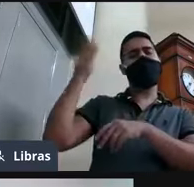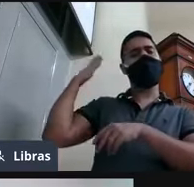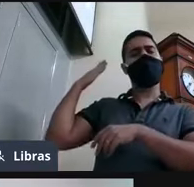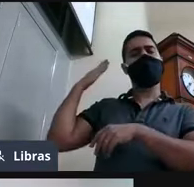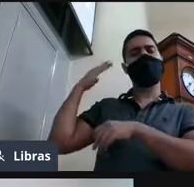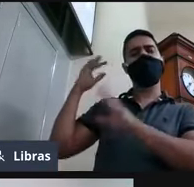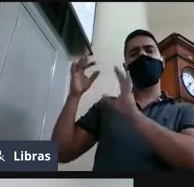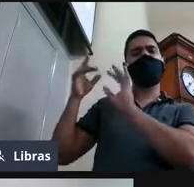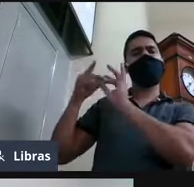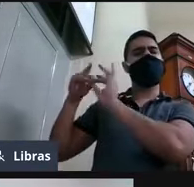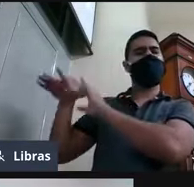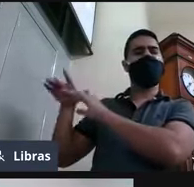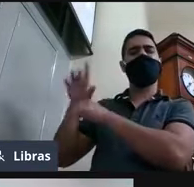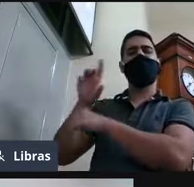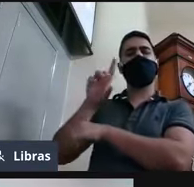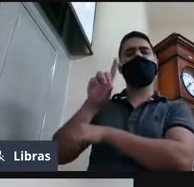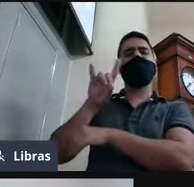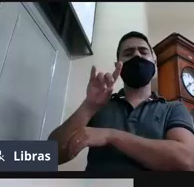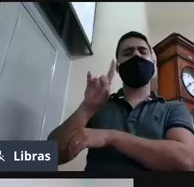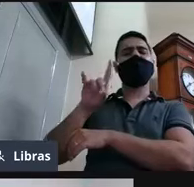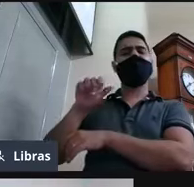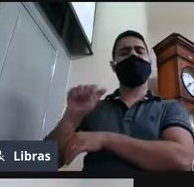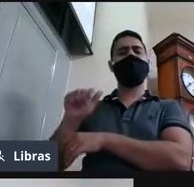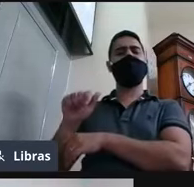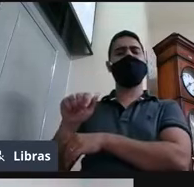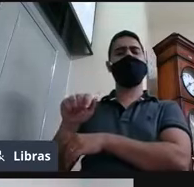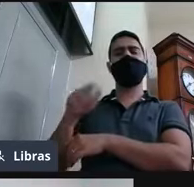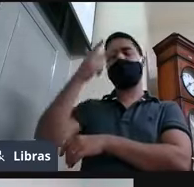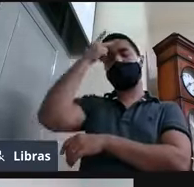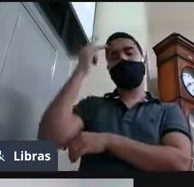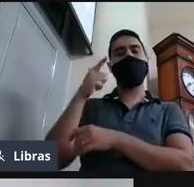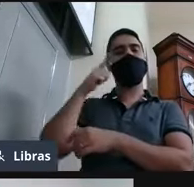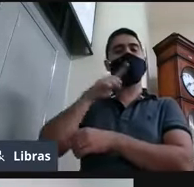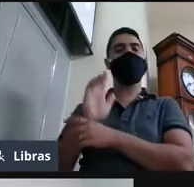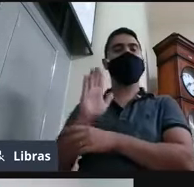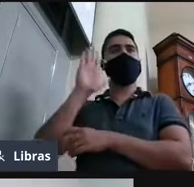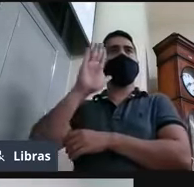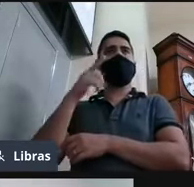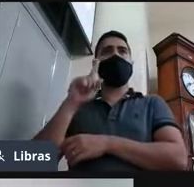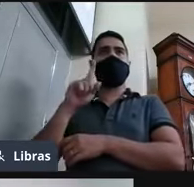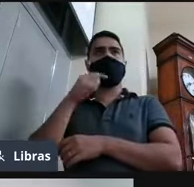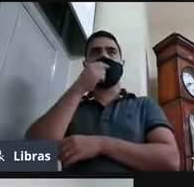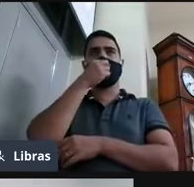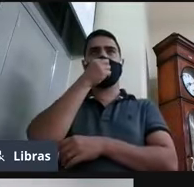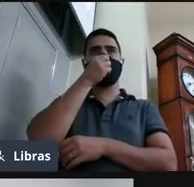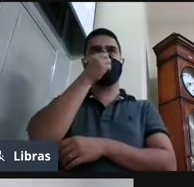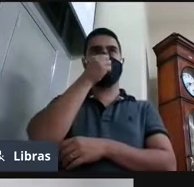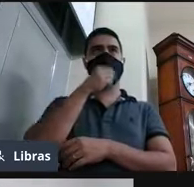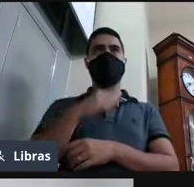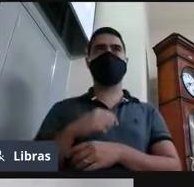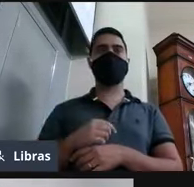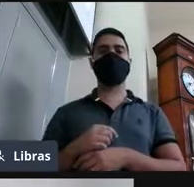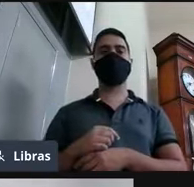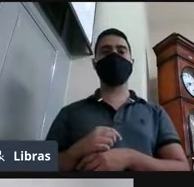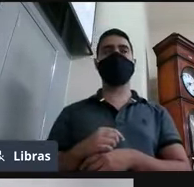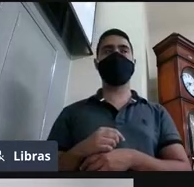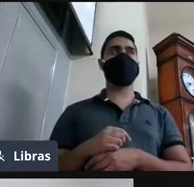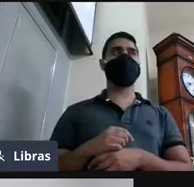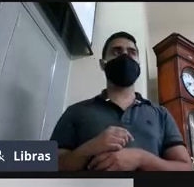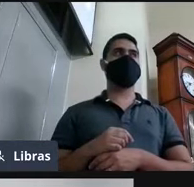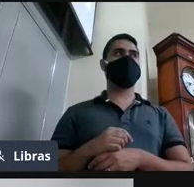largar dívida para o próximo prefeito, para que ele ganhe a eleição, entendeu? Porque é triste ver um